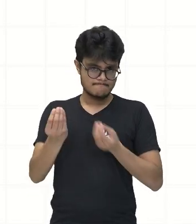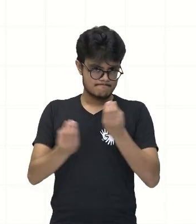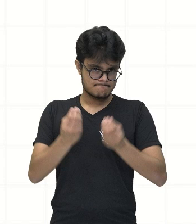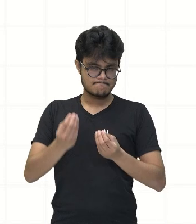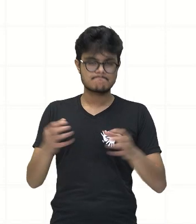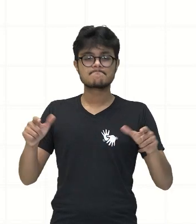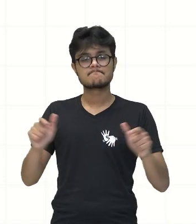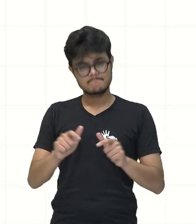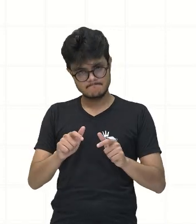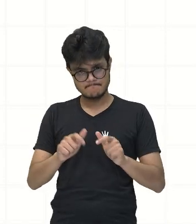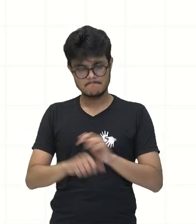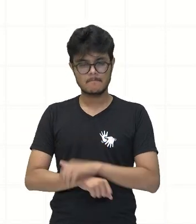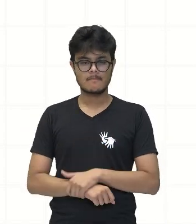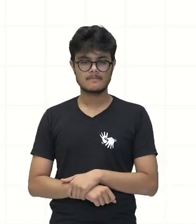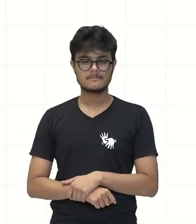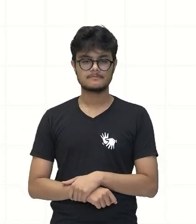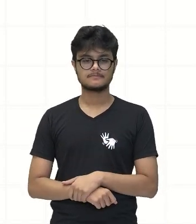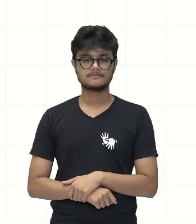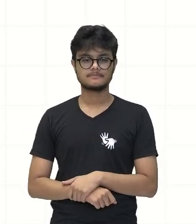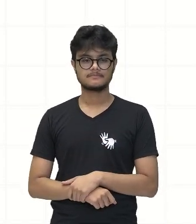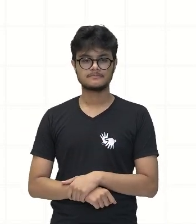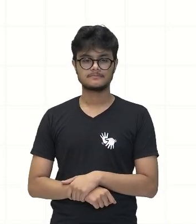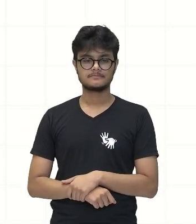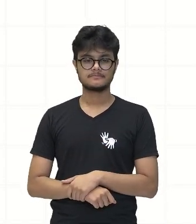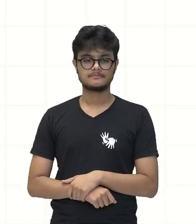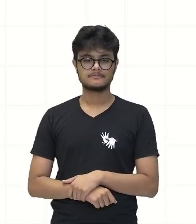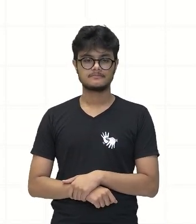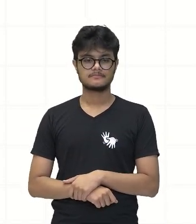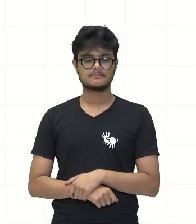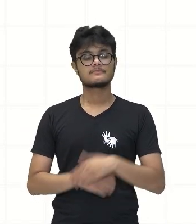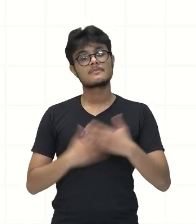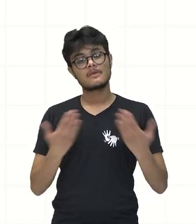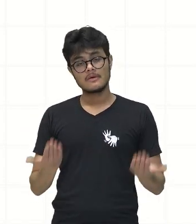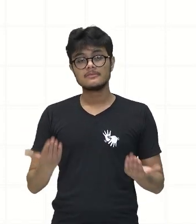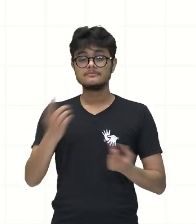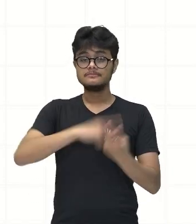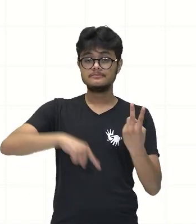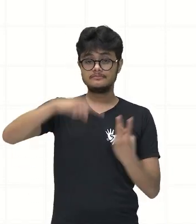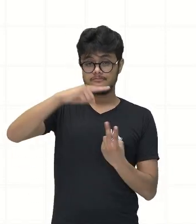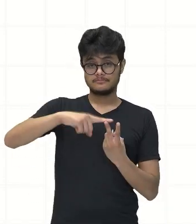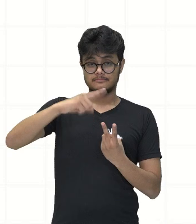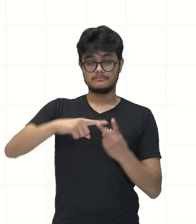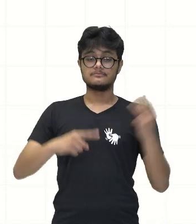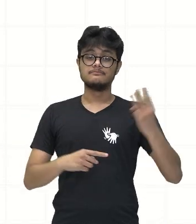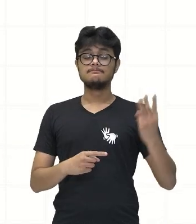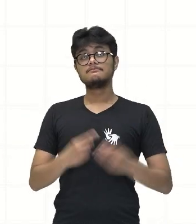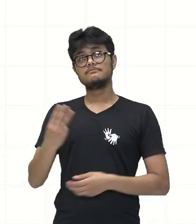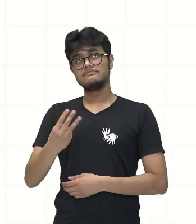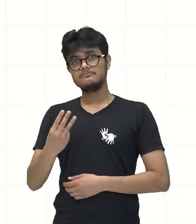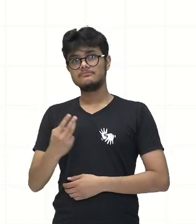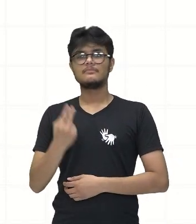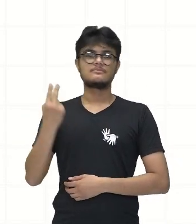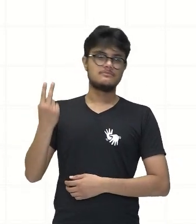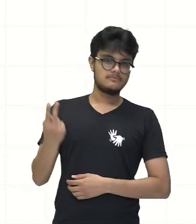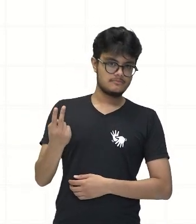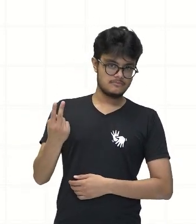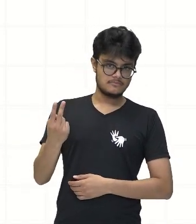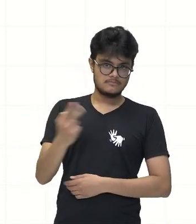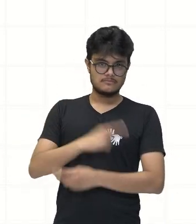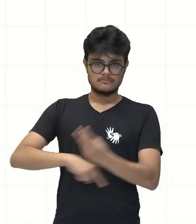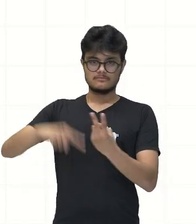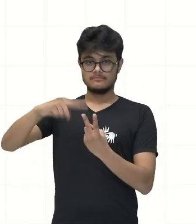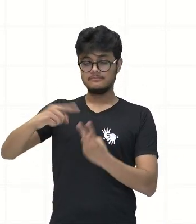né? Simplificando aqui, vai dar raiz cúbica de 3 ao cubo é 2. Raiz cúbica de 3 ao cubo